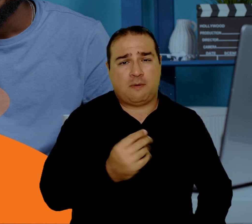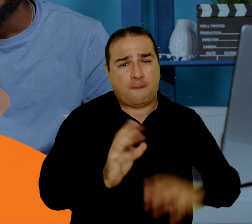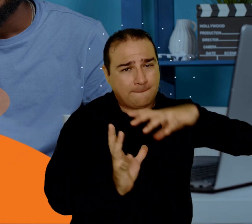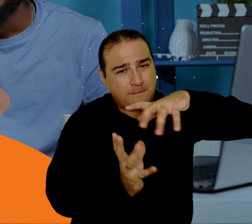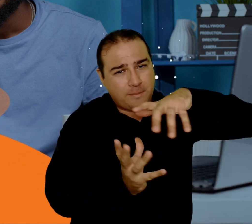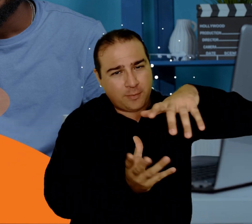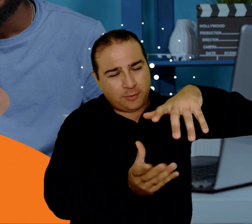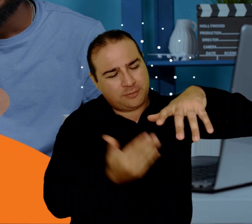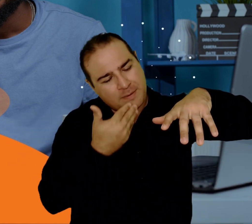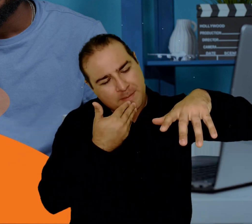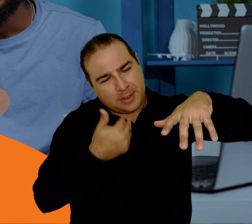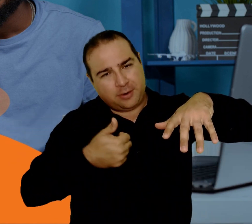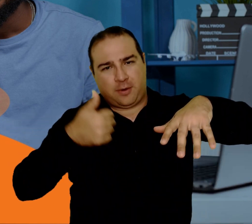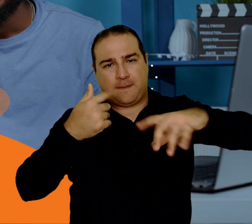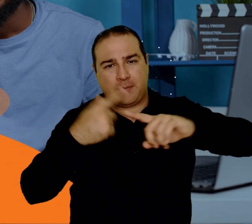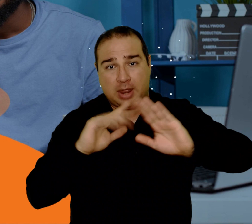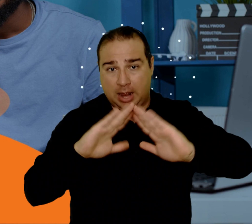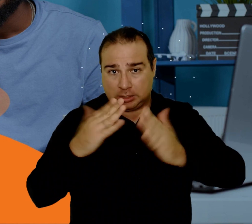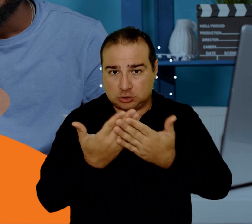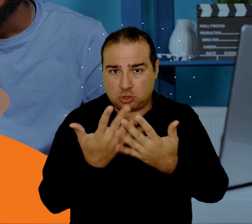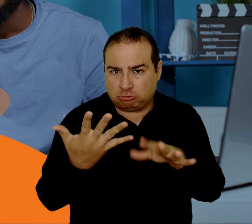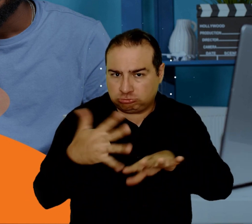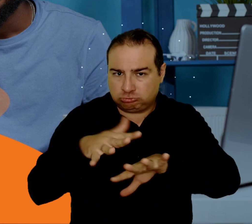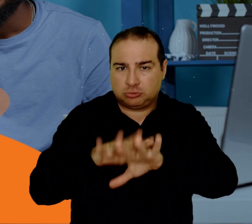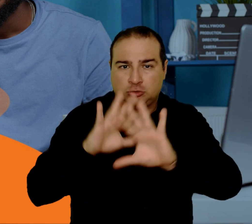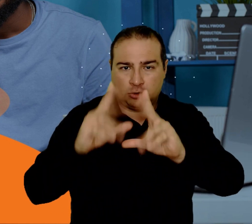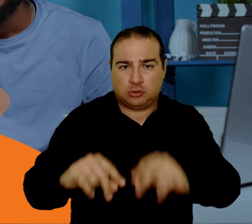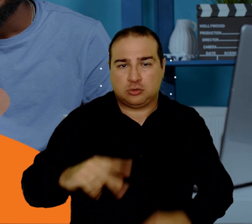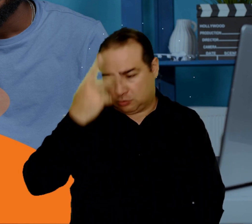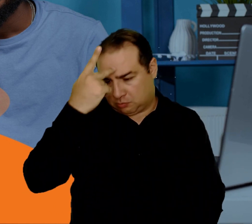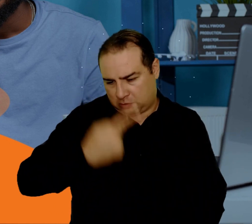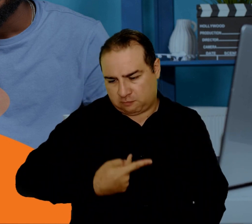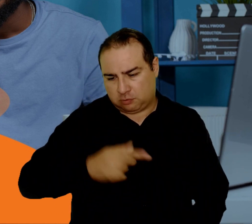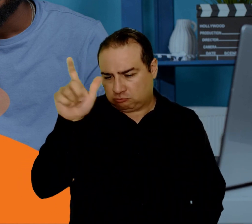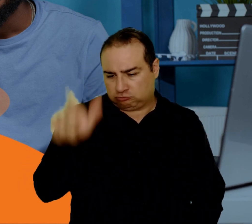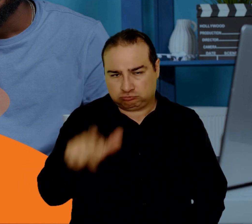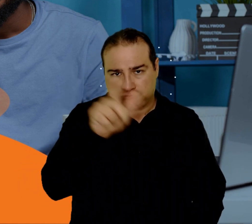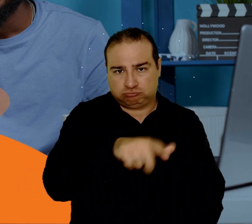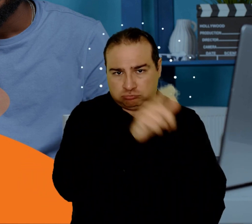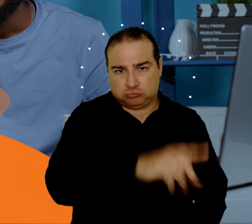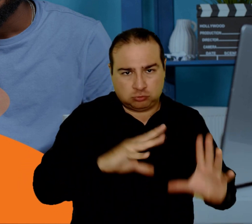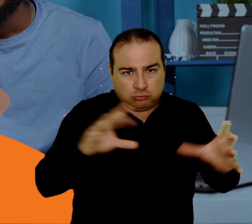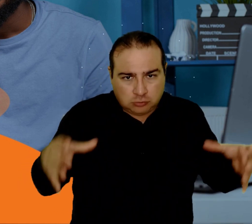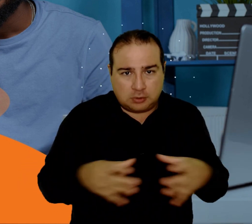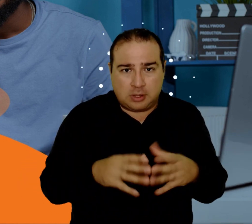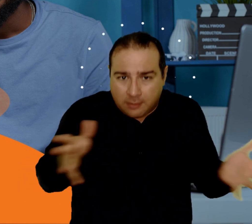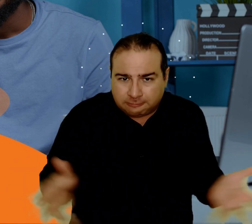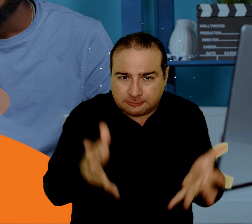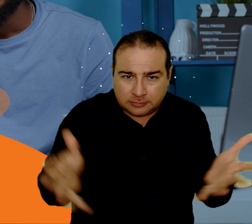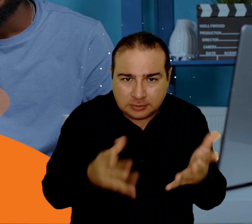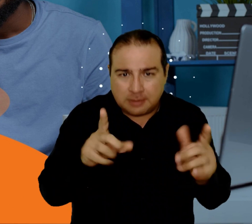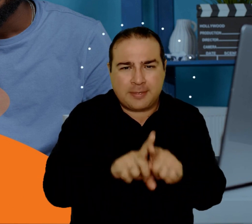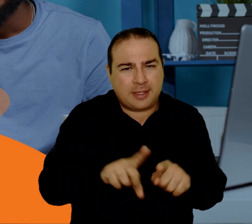o mundo vai melhorando conforme a escola inclui todos os perfis. Então, eu queria estimular todos